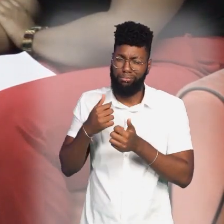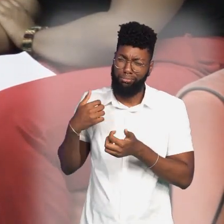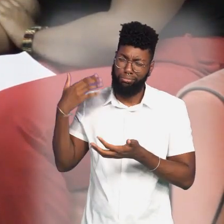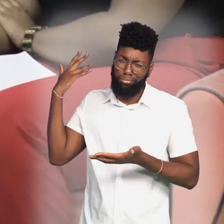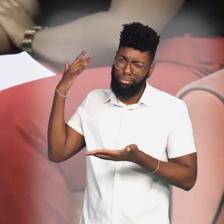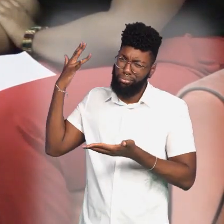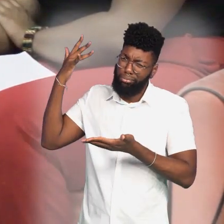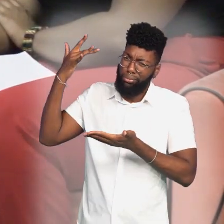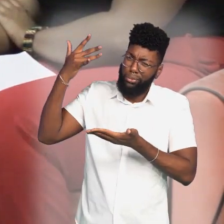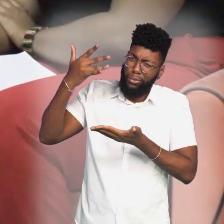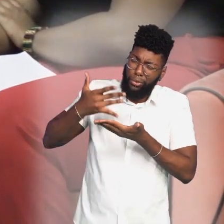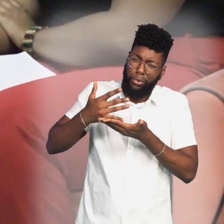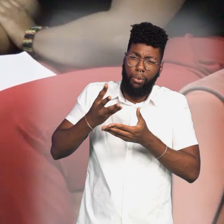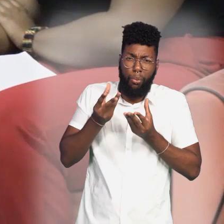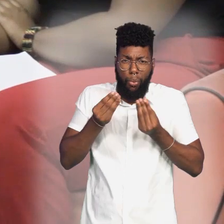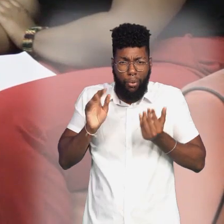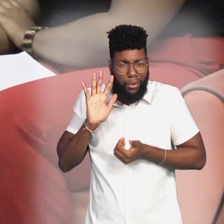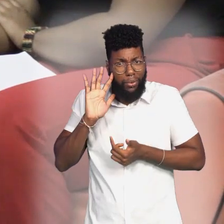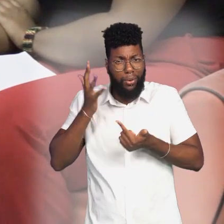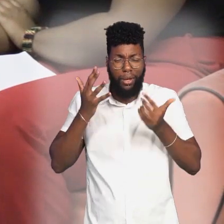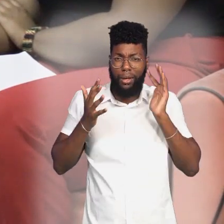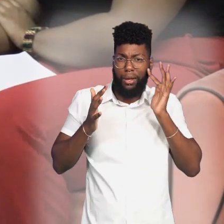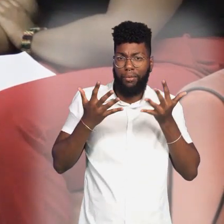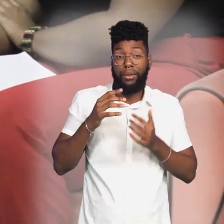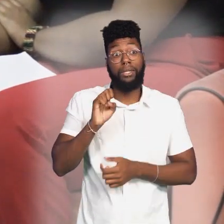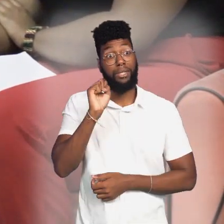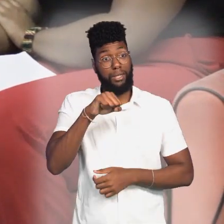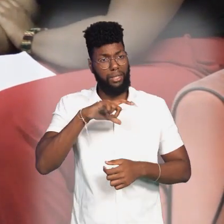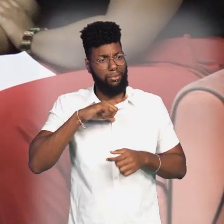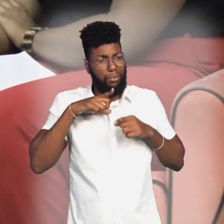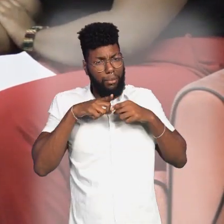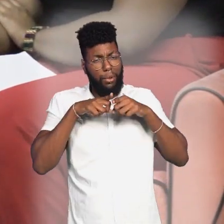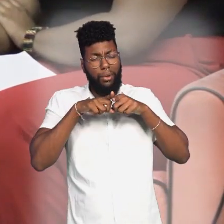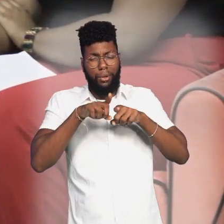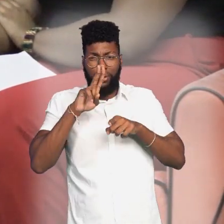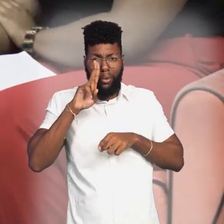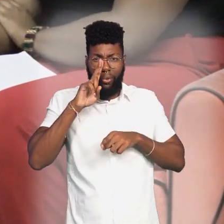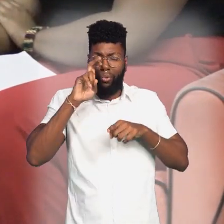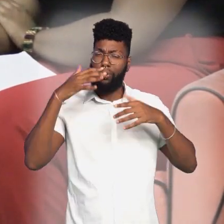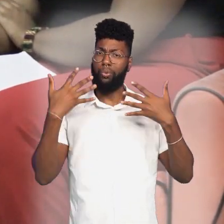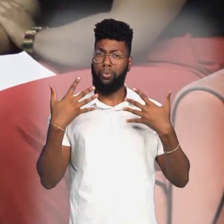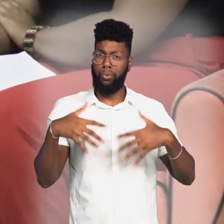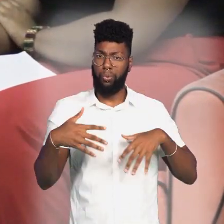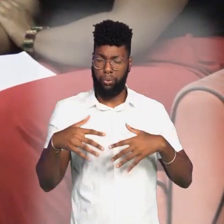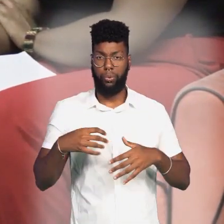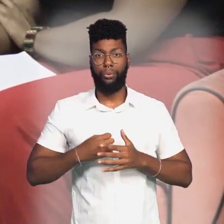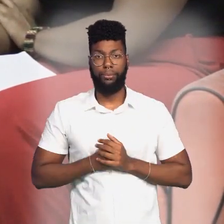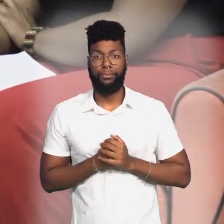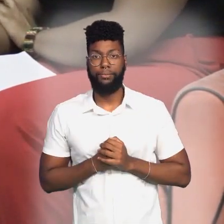muitos eventos. E uma parceria muito forte. Muito forte.